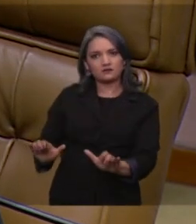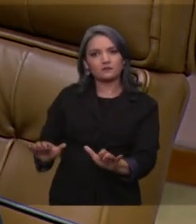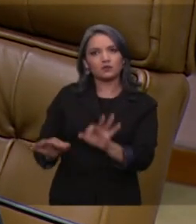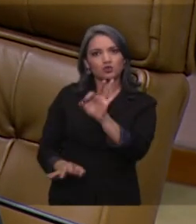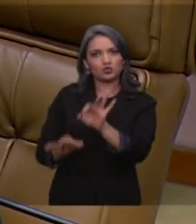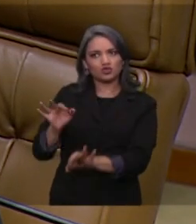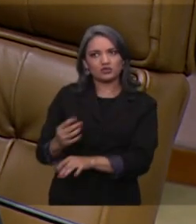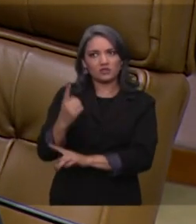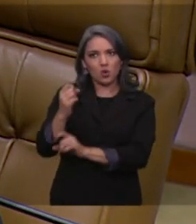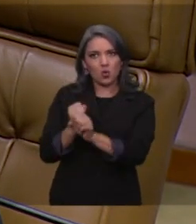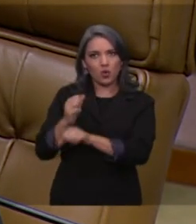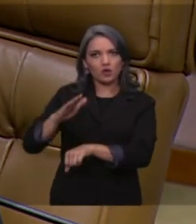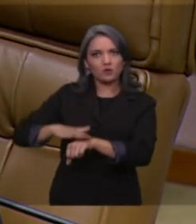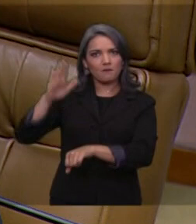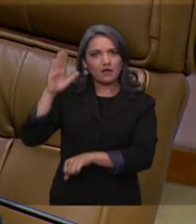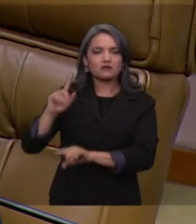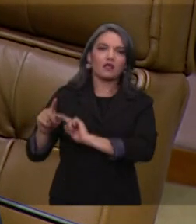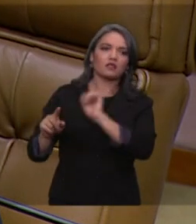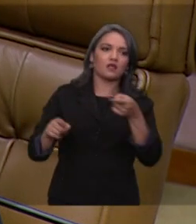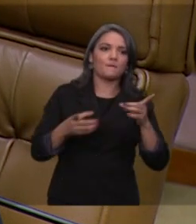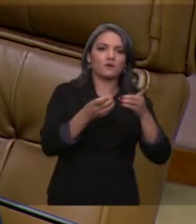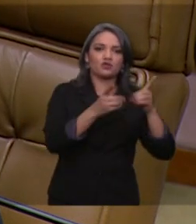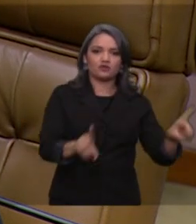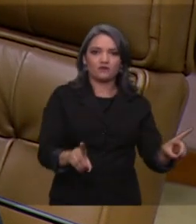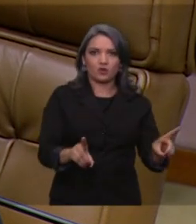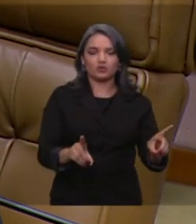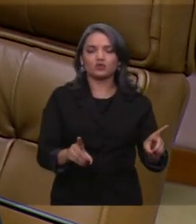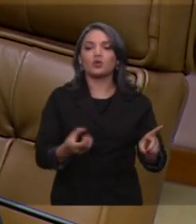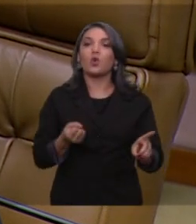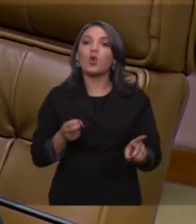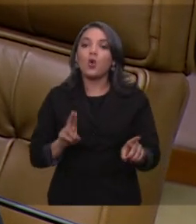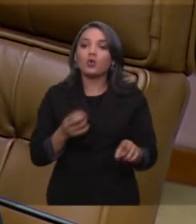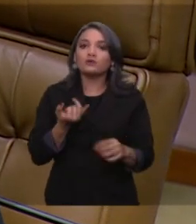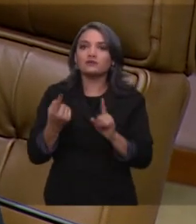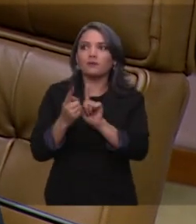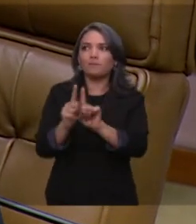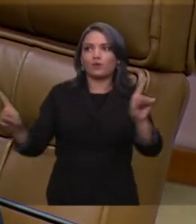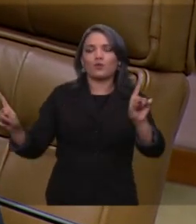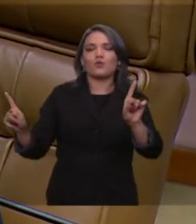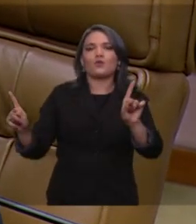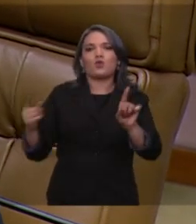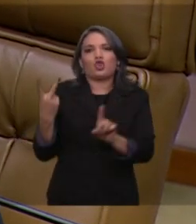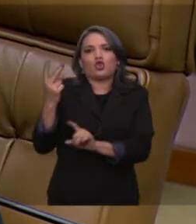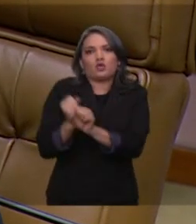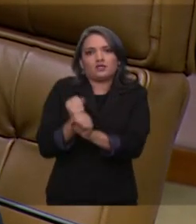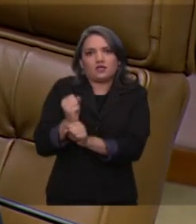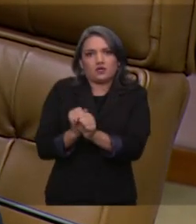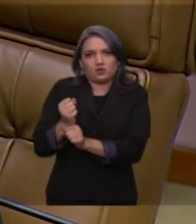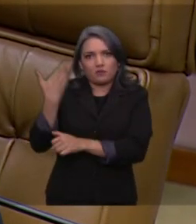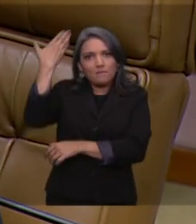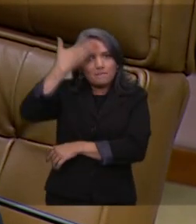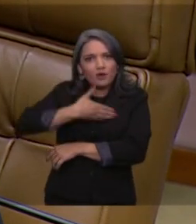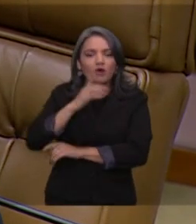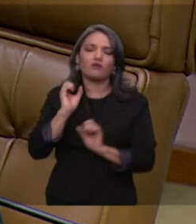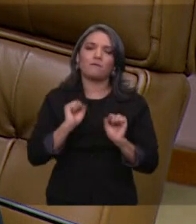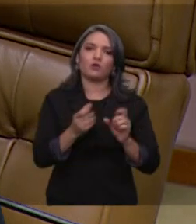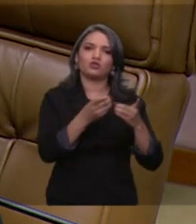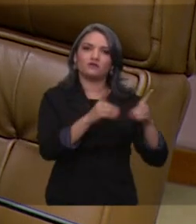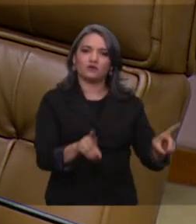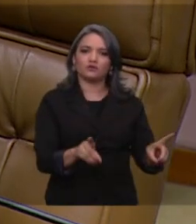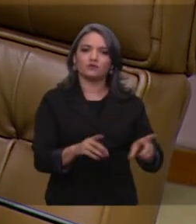nos casos expressos em lei, ou comprovada a separação de fato por mais de 2 anos. Ainda prevendo aqui